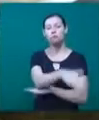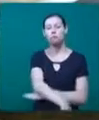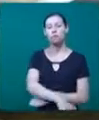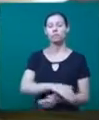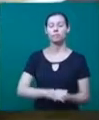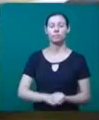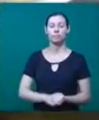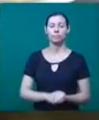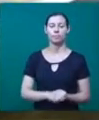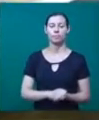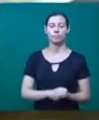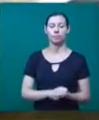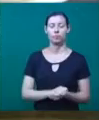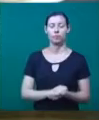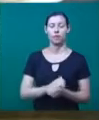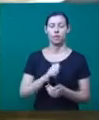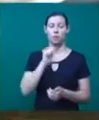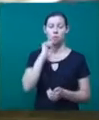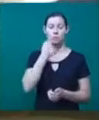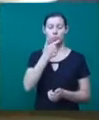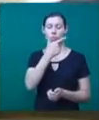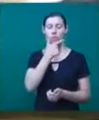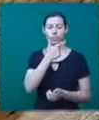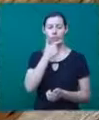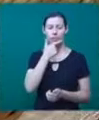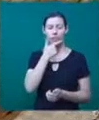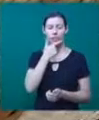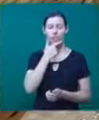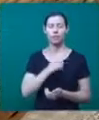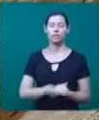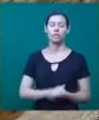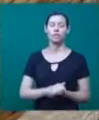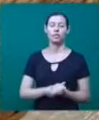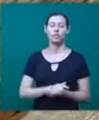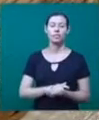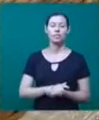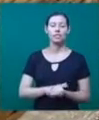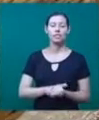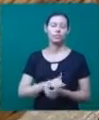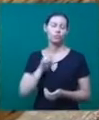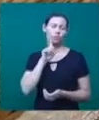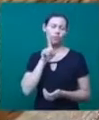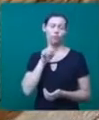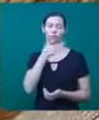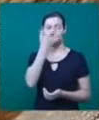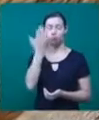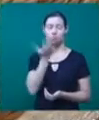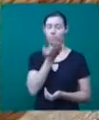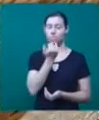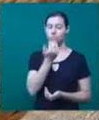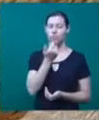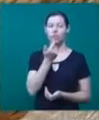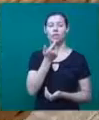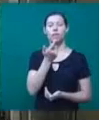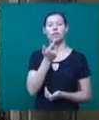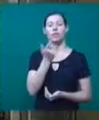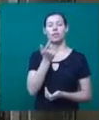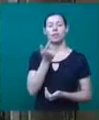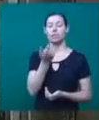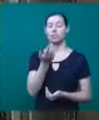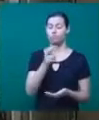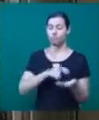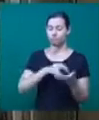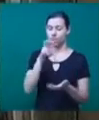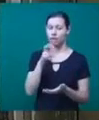Não adianta. O pão de queijo é quase que indispensável no dia a dia das pessoas. No café da manhã, lanche da tarde, ele